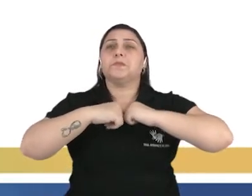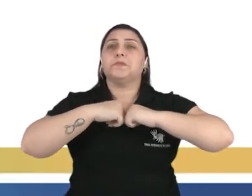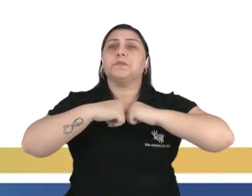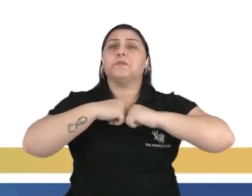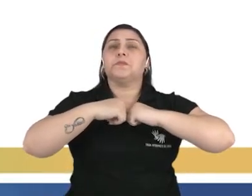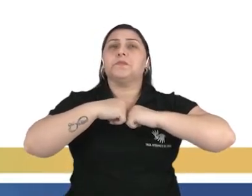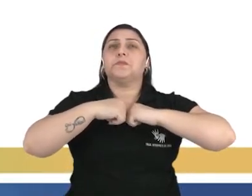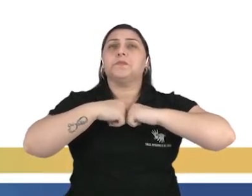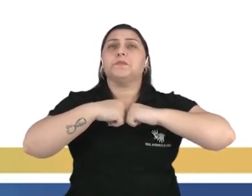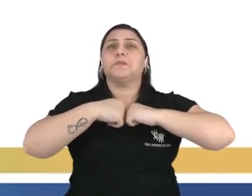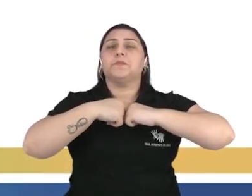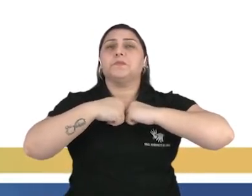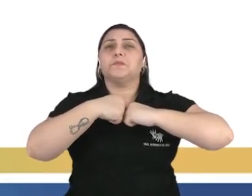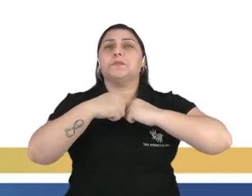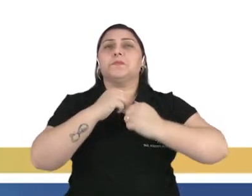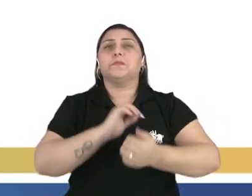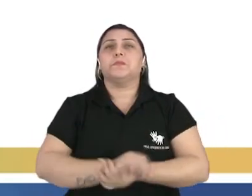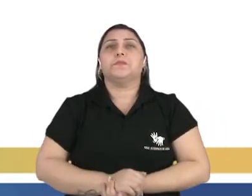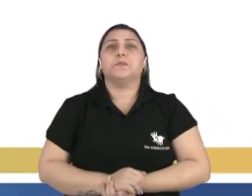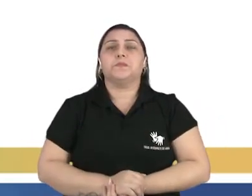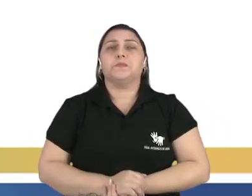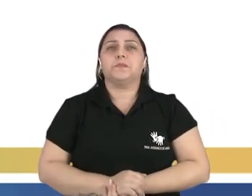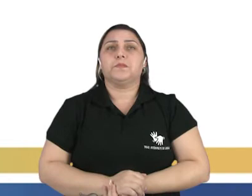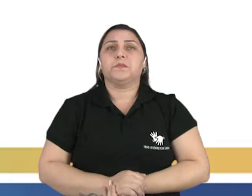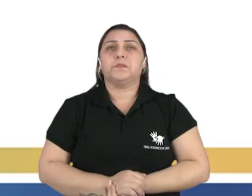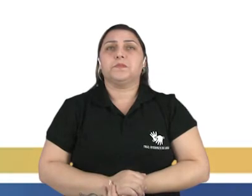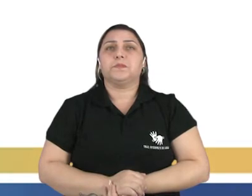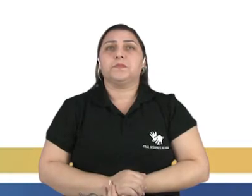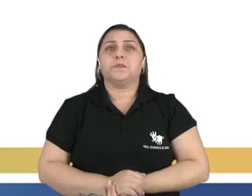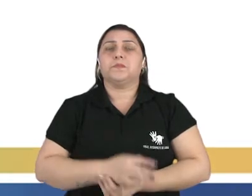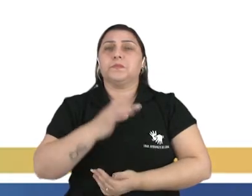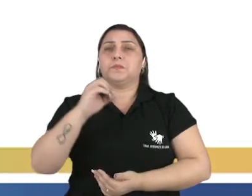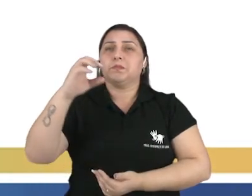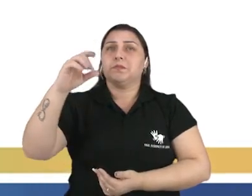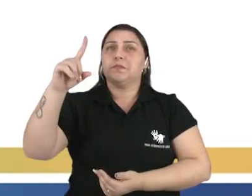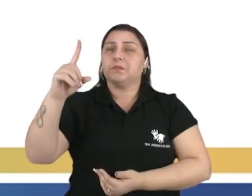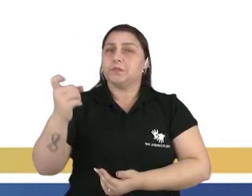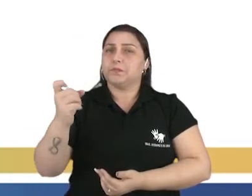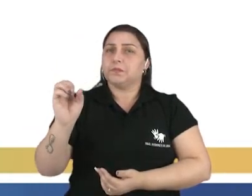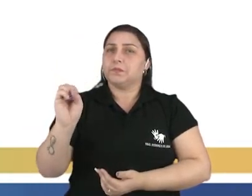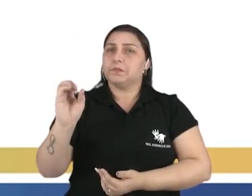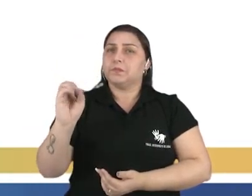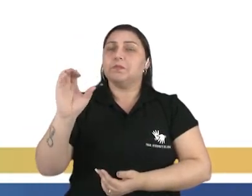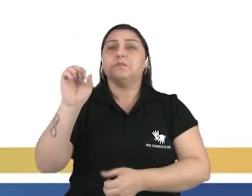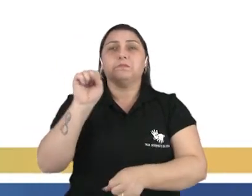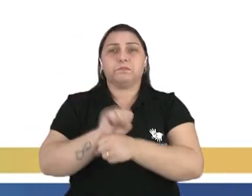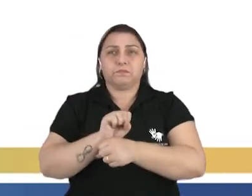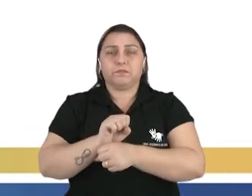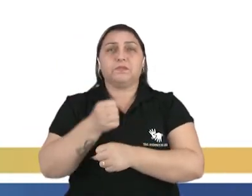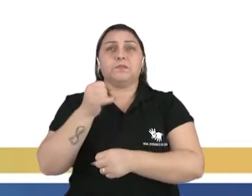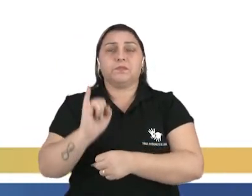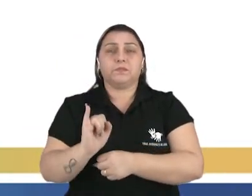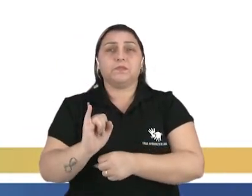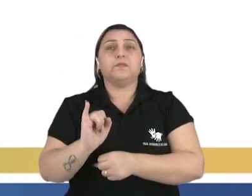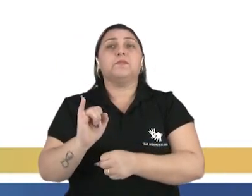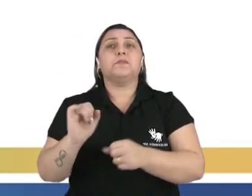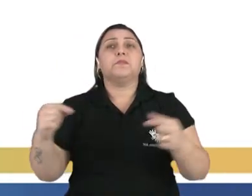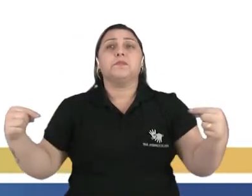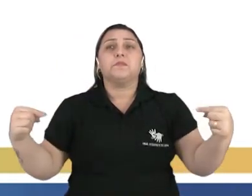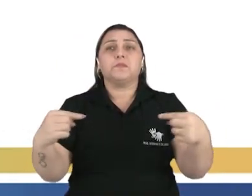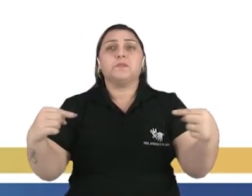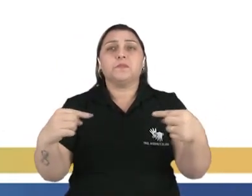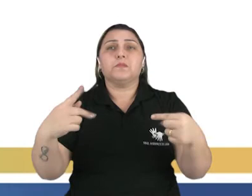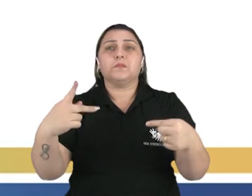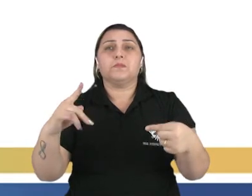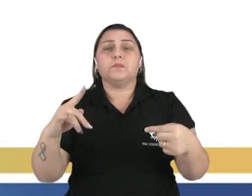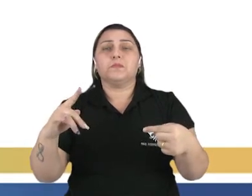que aí descarrega, né? Aí não poderia a lâmpada só e daí ia dar uma piscada, né? E se fosse nos terminais da pilha ainda, tá?